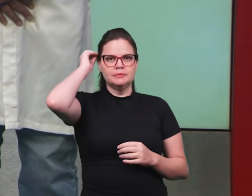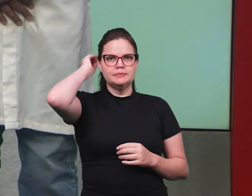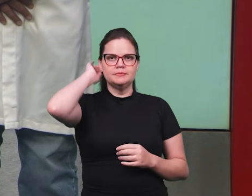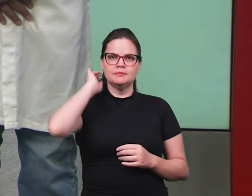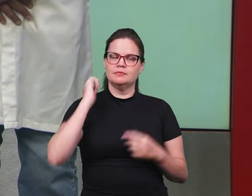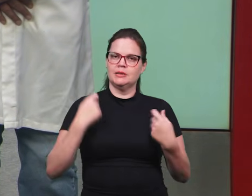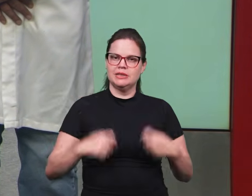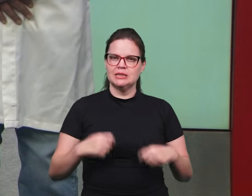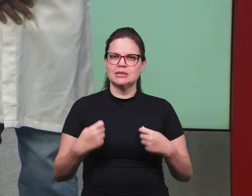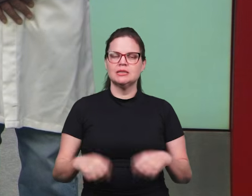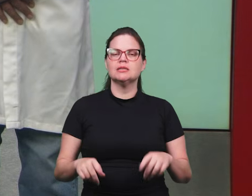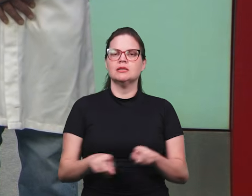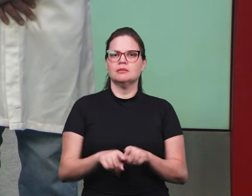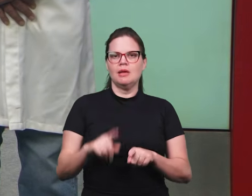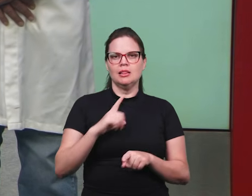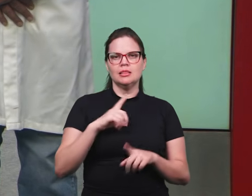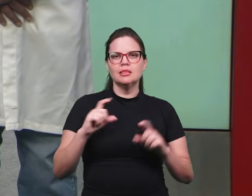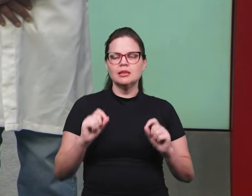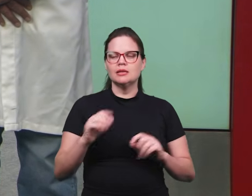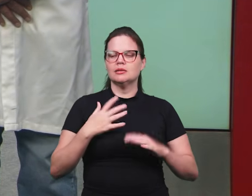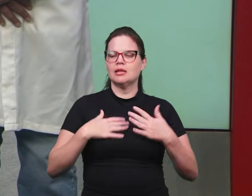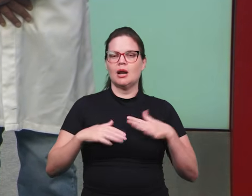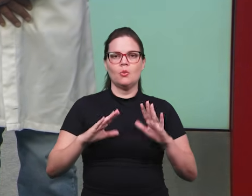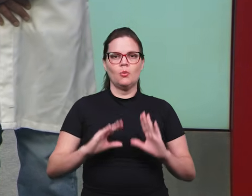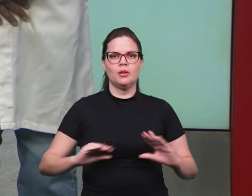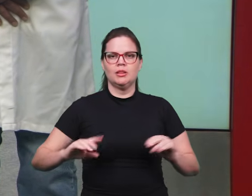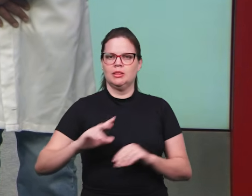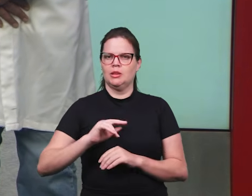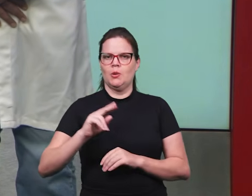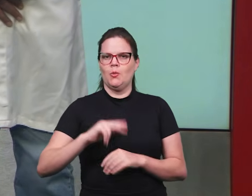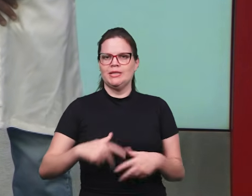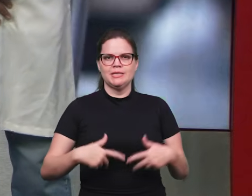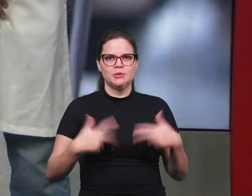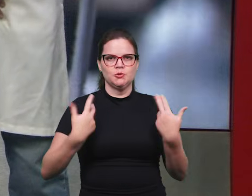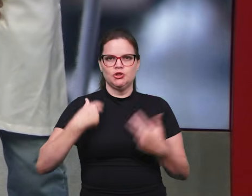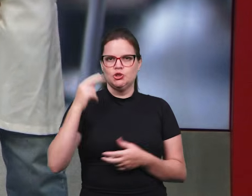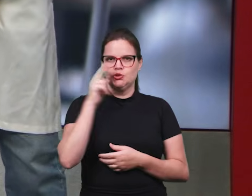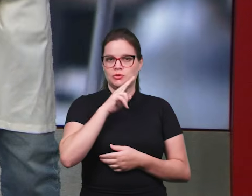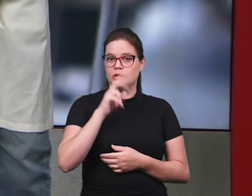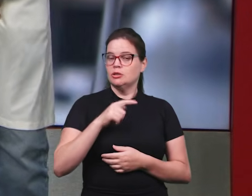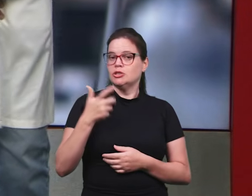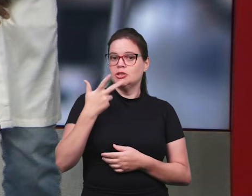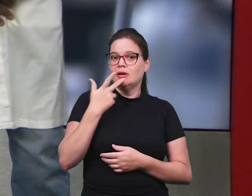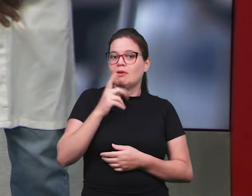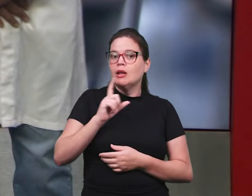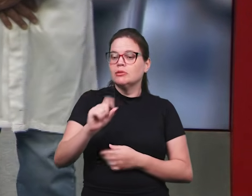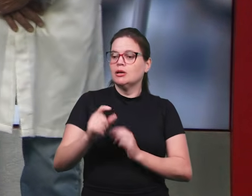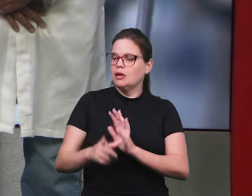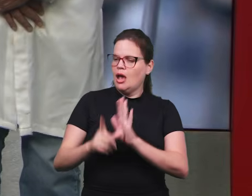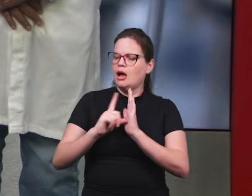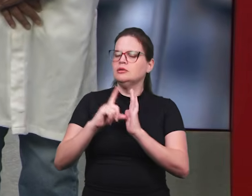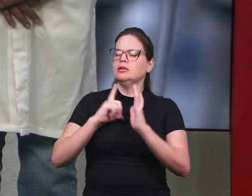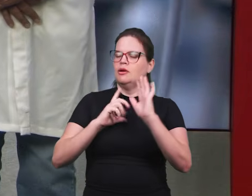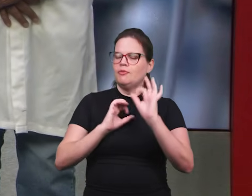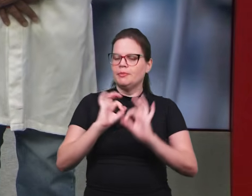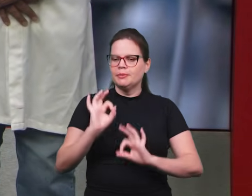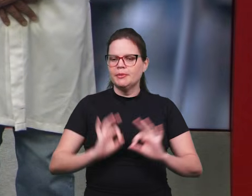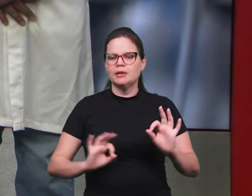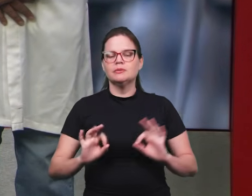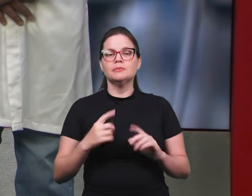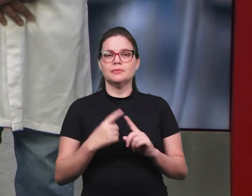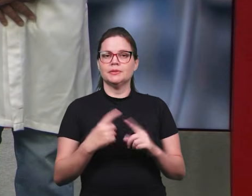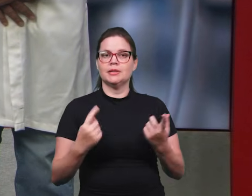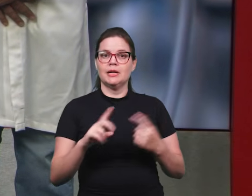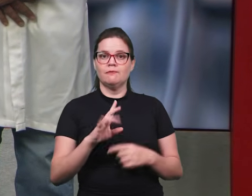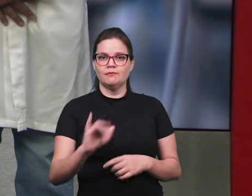pré-operatório tranquilo, né, não é uma cirurgia de urgência, não é, nós estamos falando de um cenário ideal. O paciente, ele tem indicação de fazer uma cirurgia,